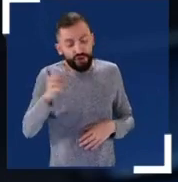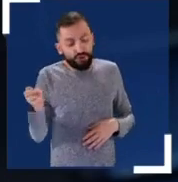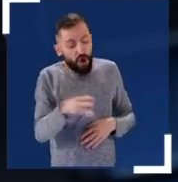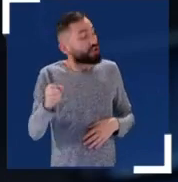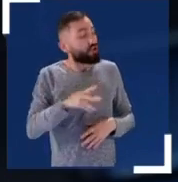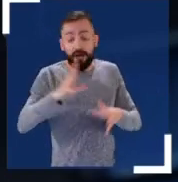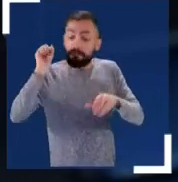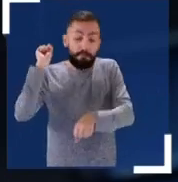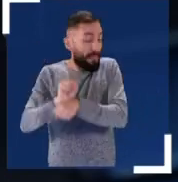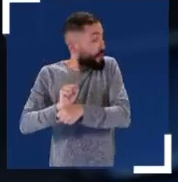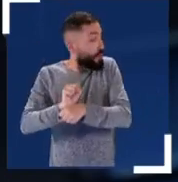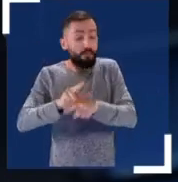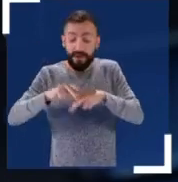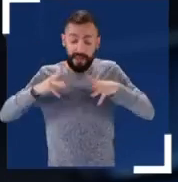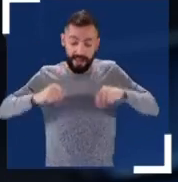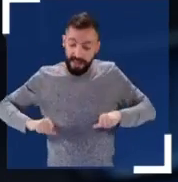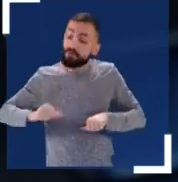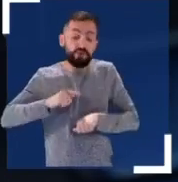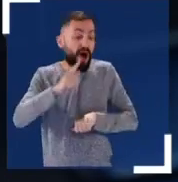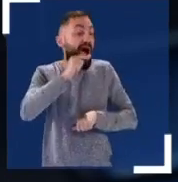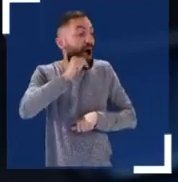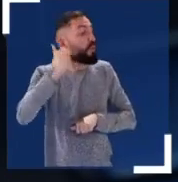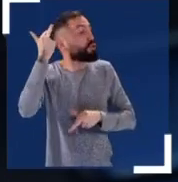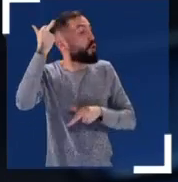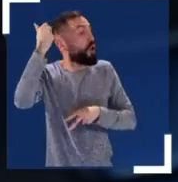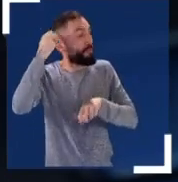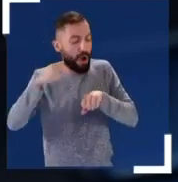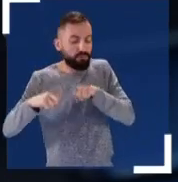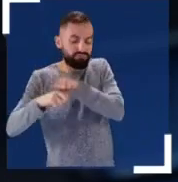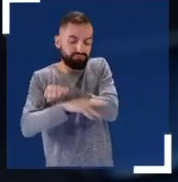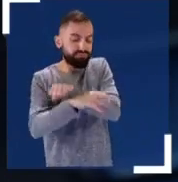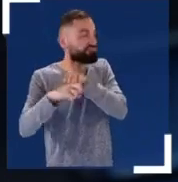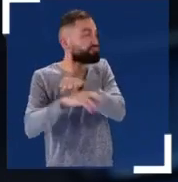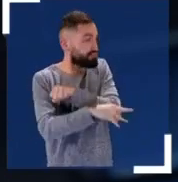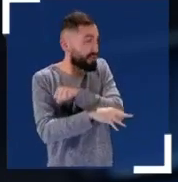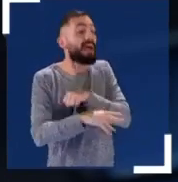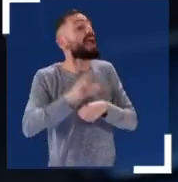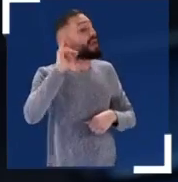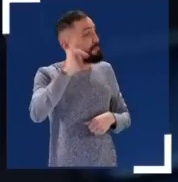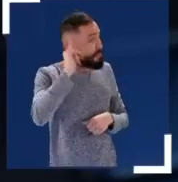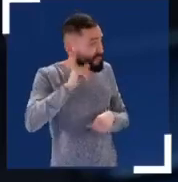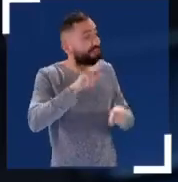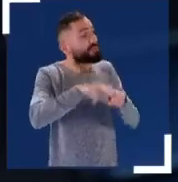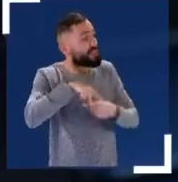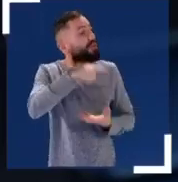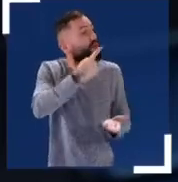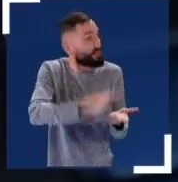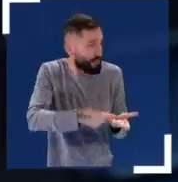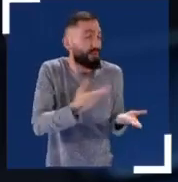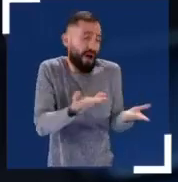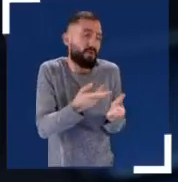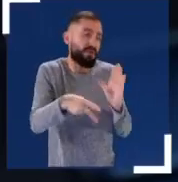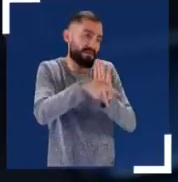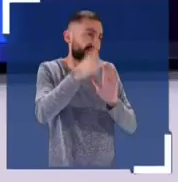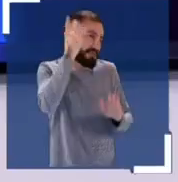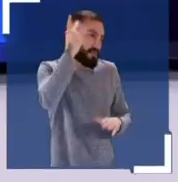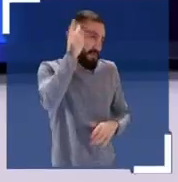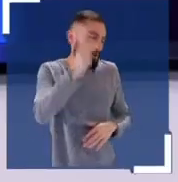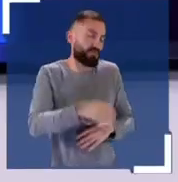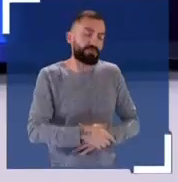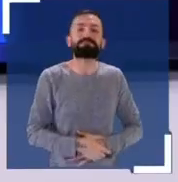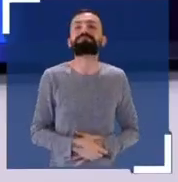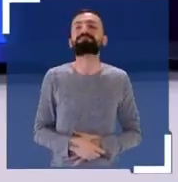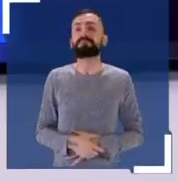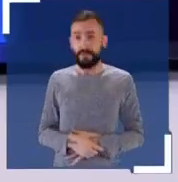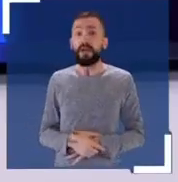conquista muito importante, que eu acho que o entendimento produziu a partir dessa novidade eleitoral e política aqui de São Paulo. Por favor,